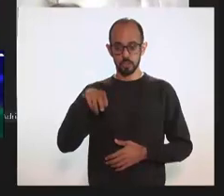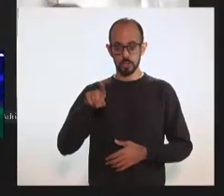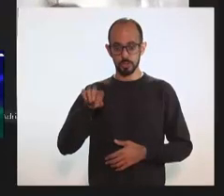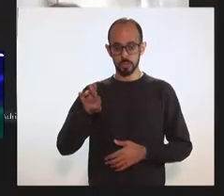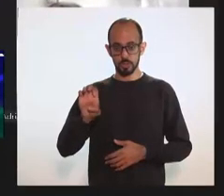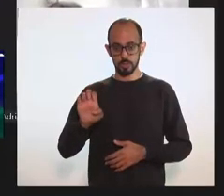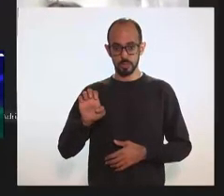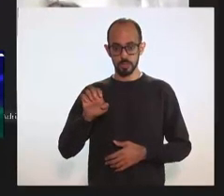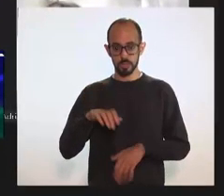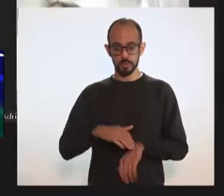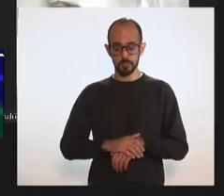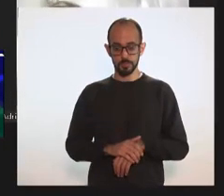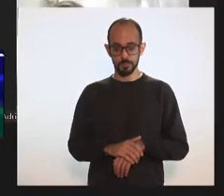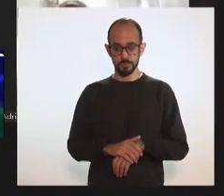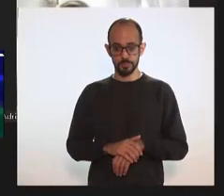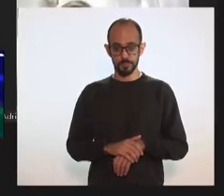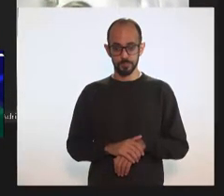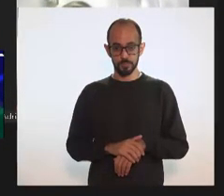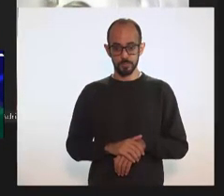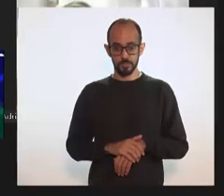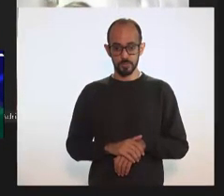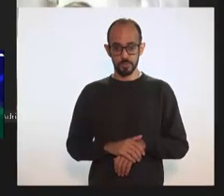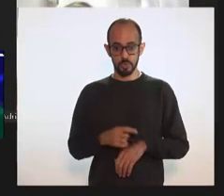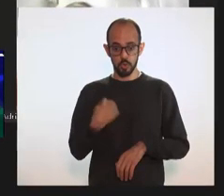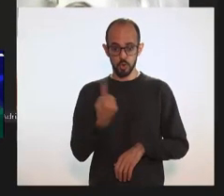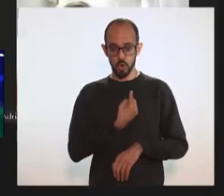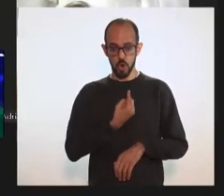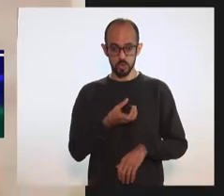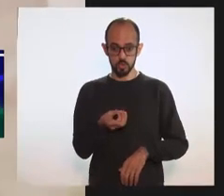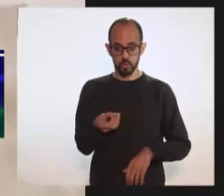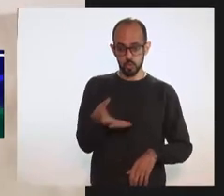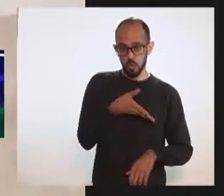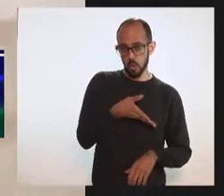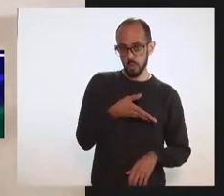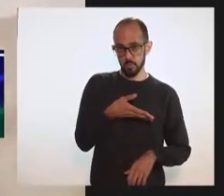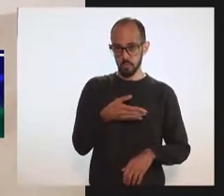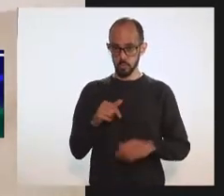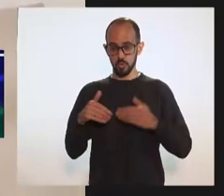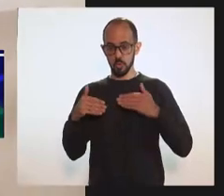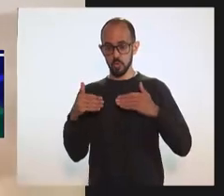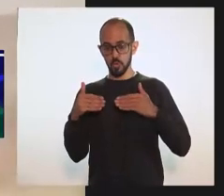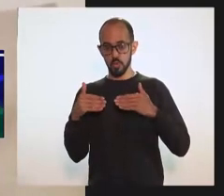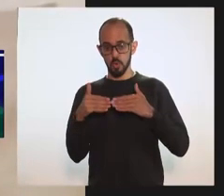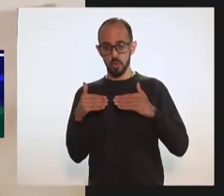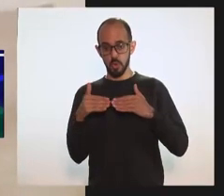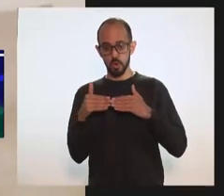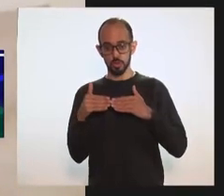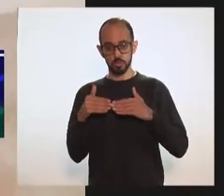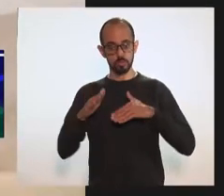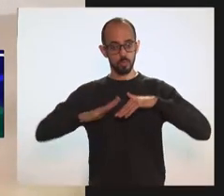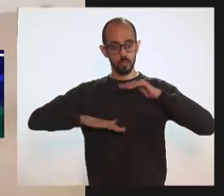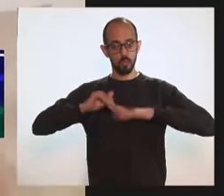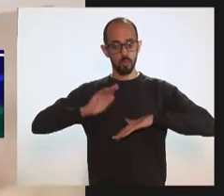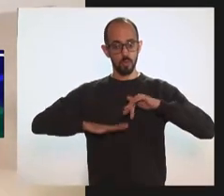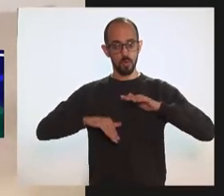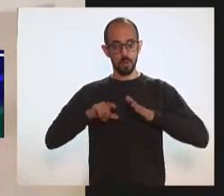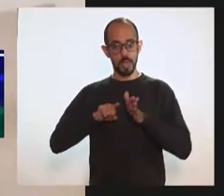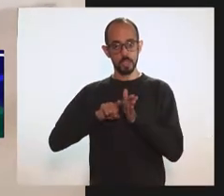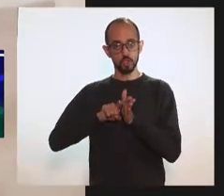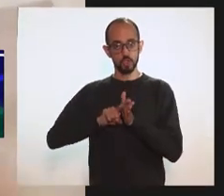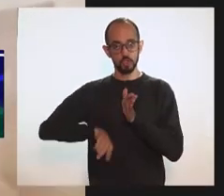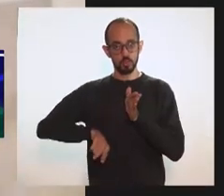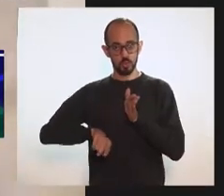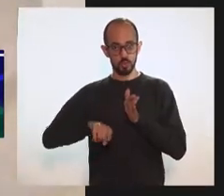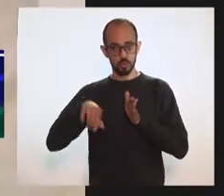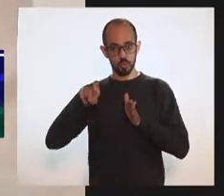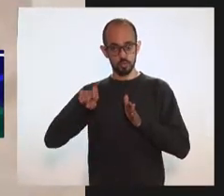II. Nós do Partido Novo somos favoráveis a qualquer redução de imposto, a qualquer tempo, pelo motivo que